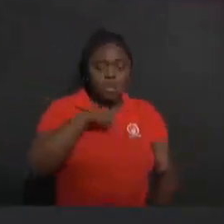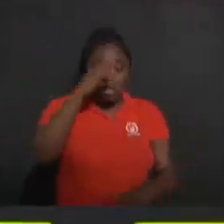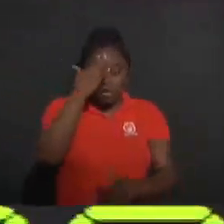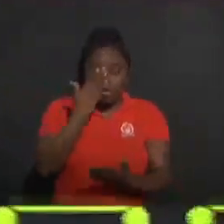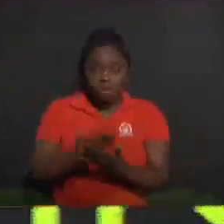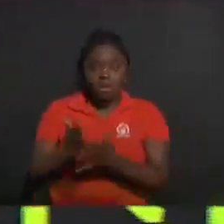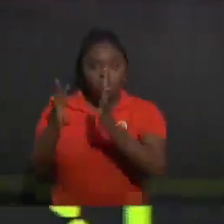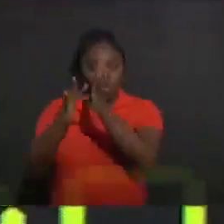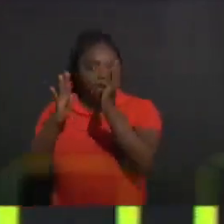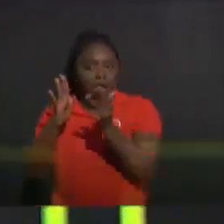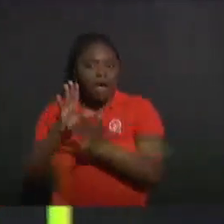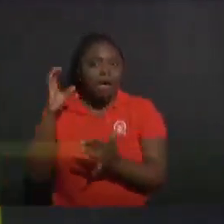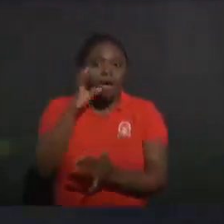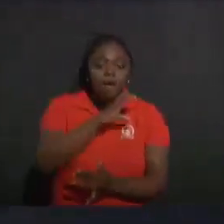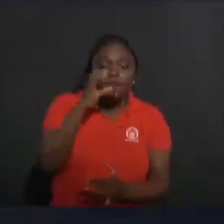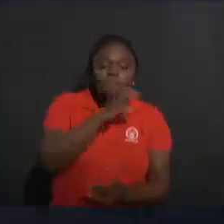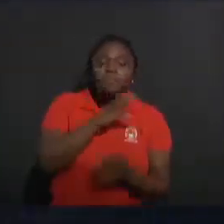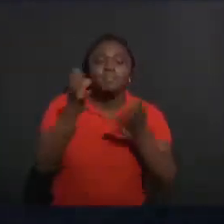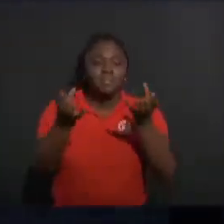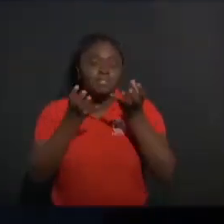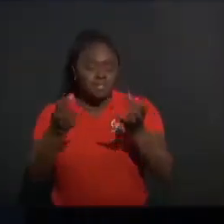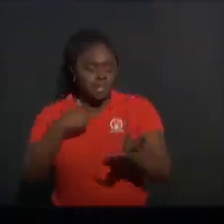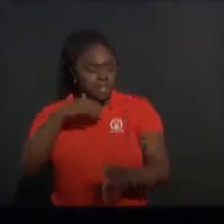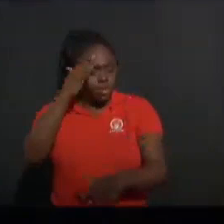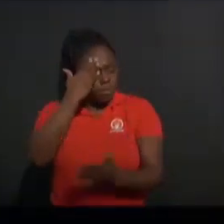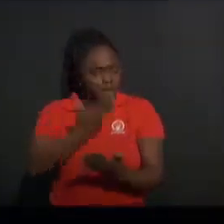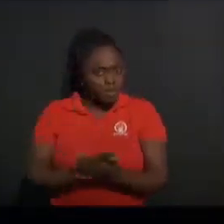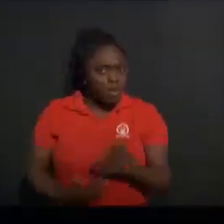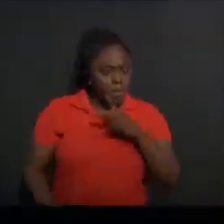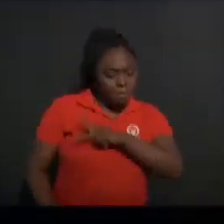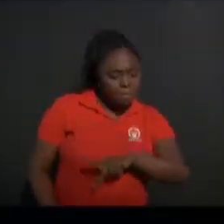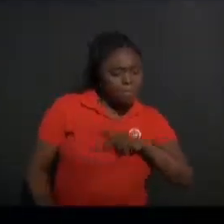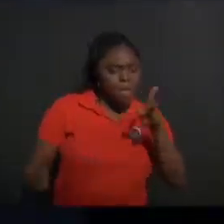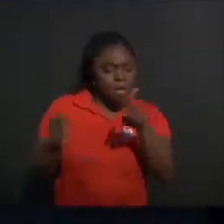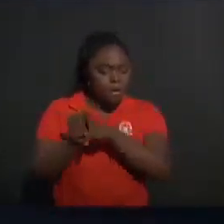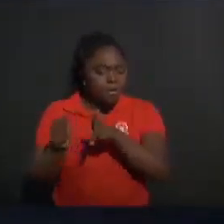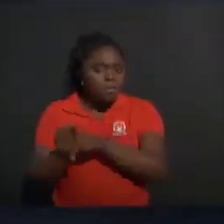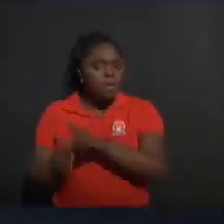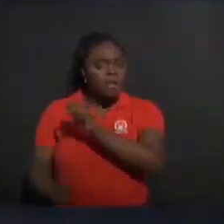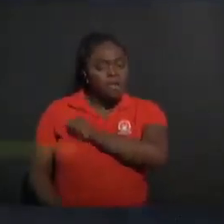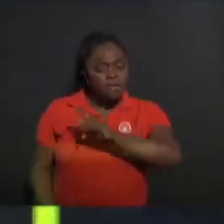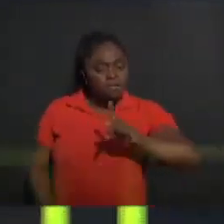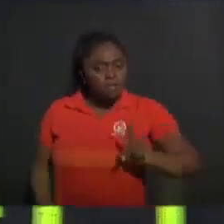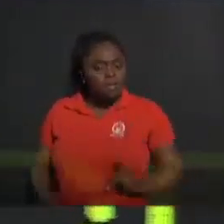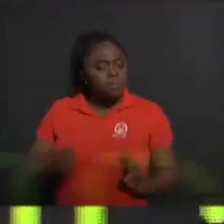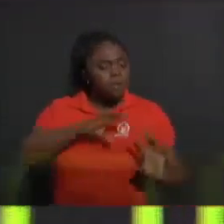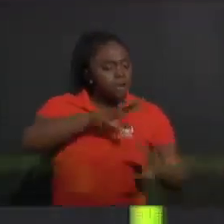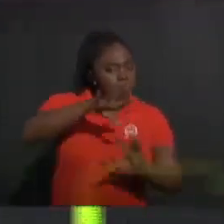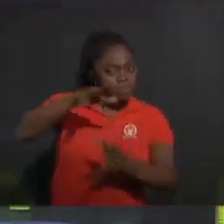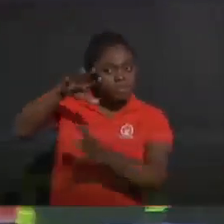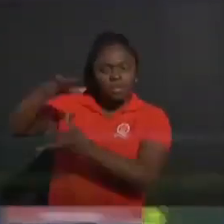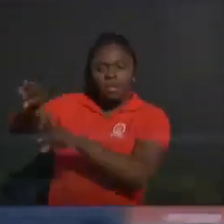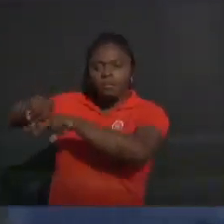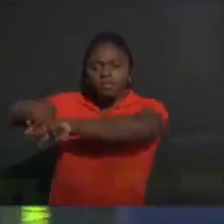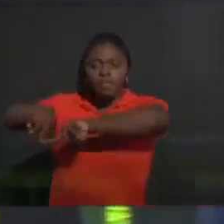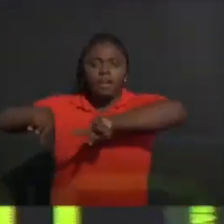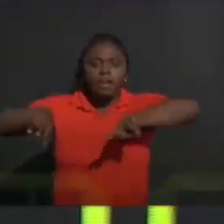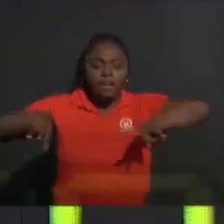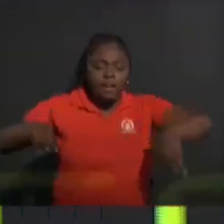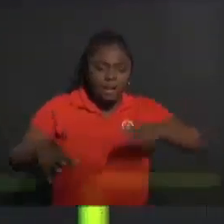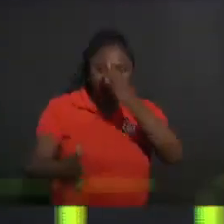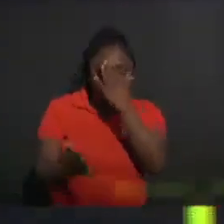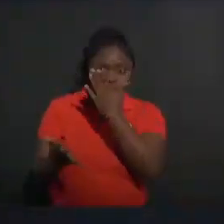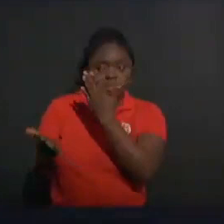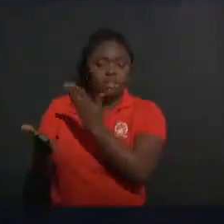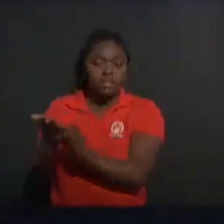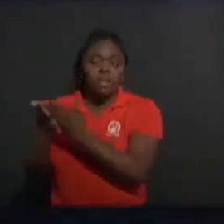no coração de Jesus. E eu creio que se Paulo, Pedro, os apóstolos, os reformadores, John Wesley acreditavam